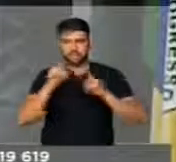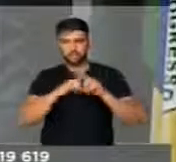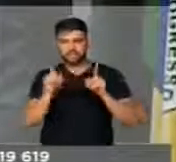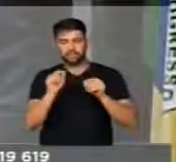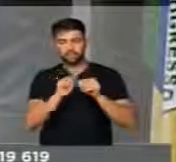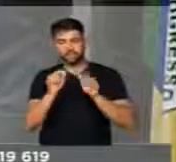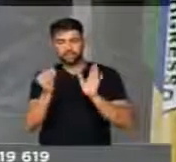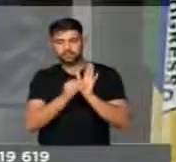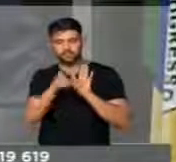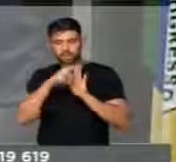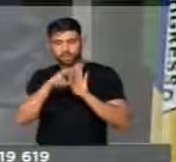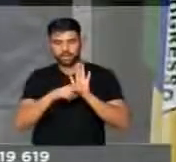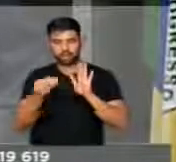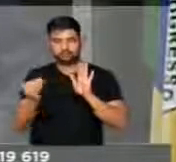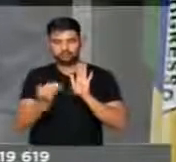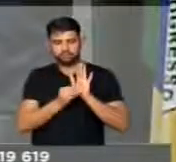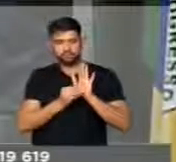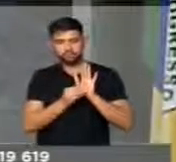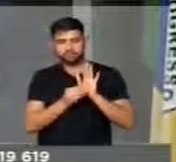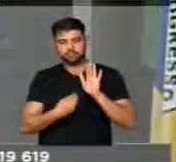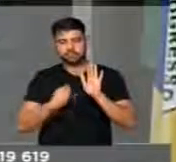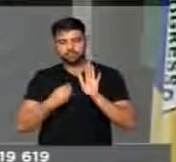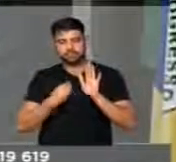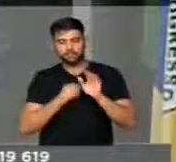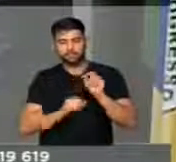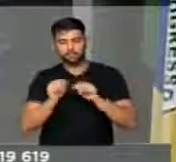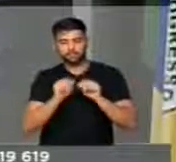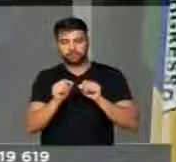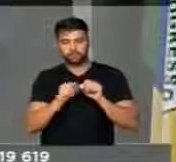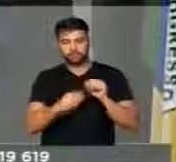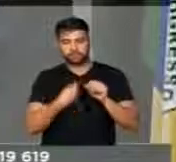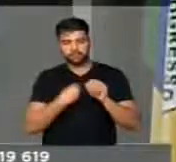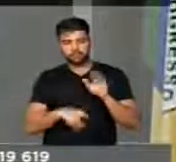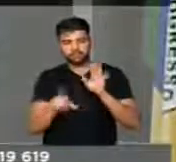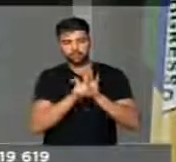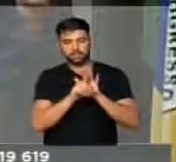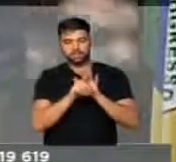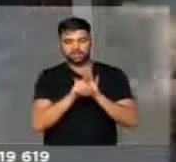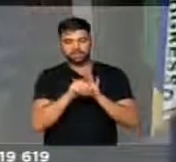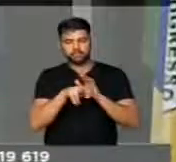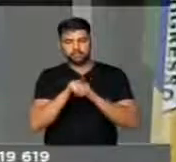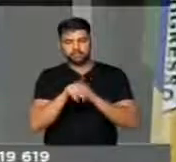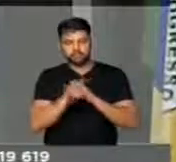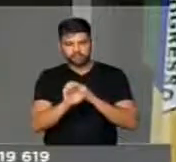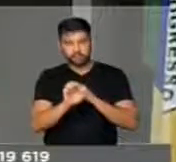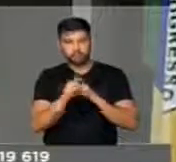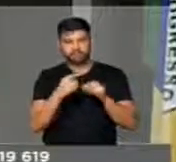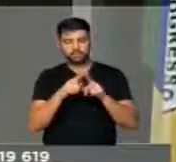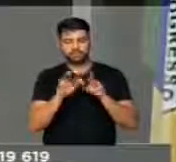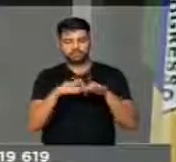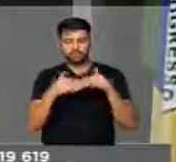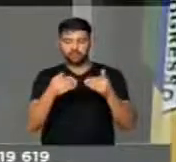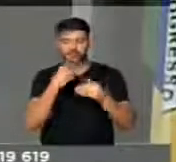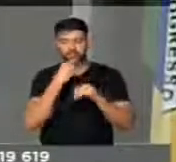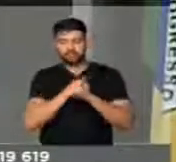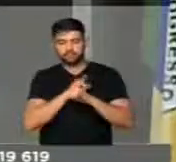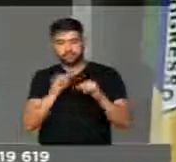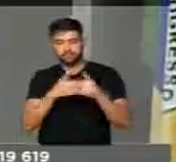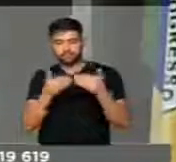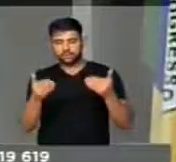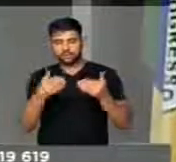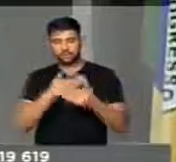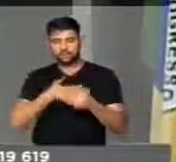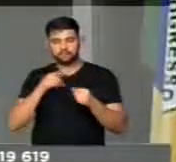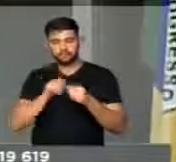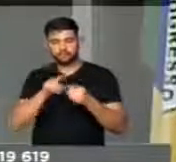mas estabelecendo regramentos de acordo com o que consta na lei da microempresa. Então, dito isso,